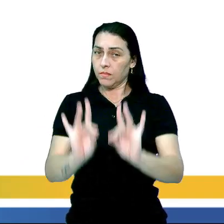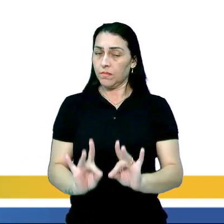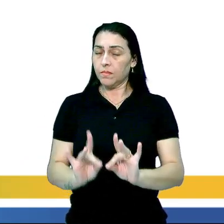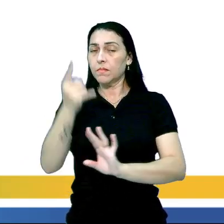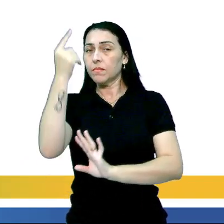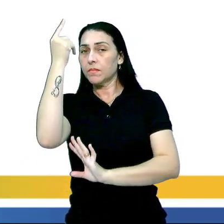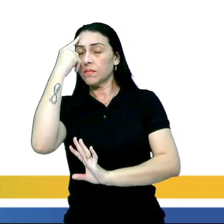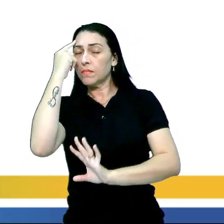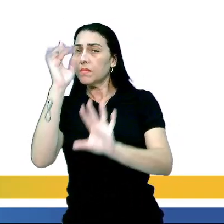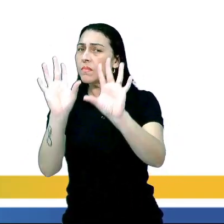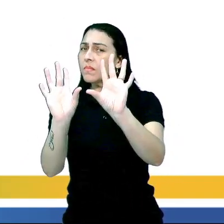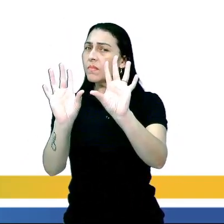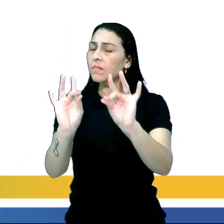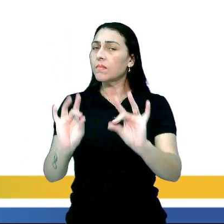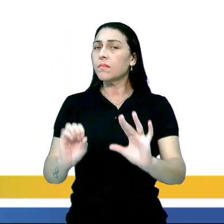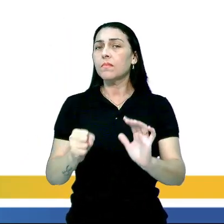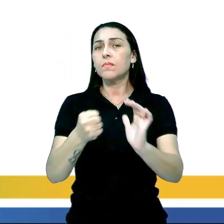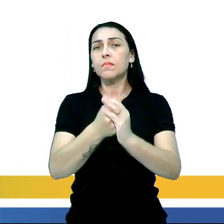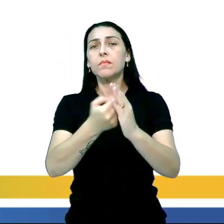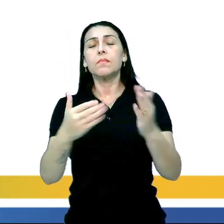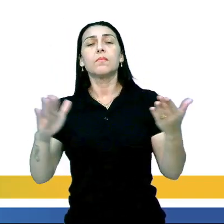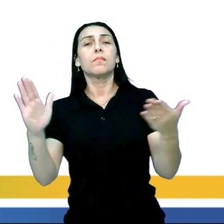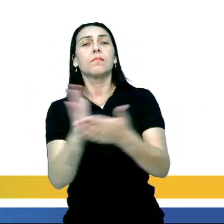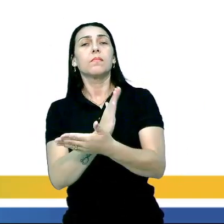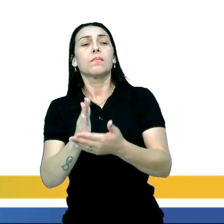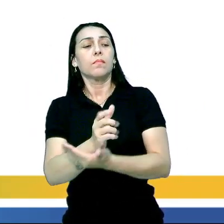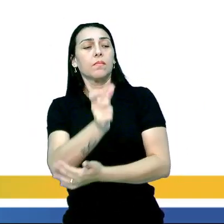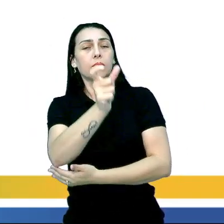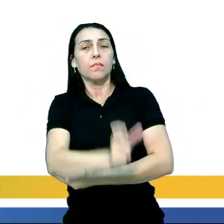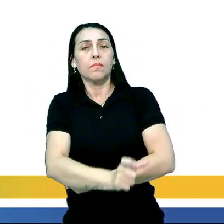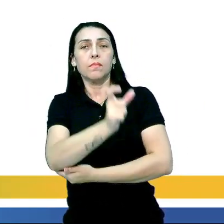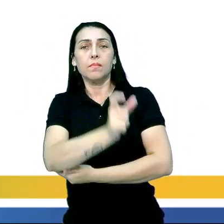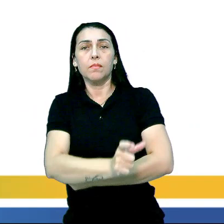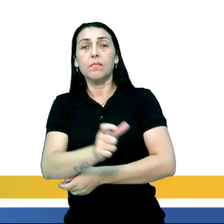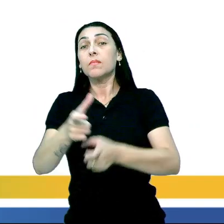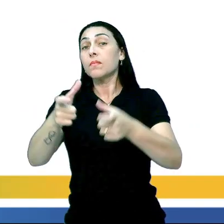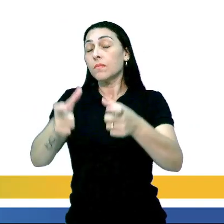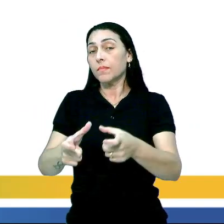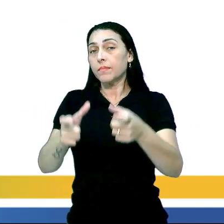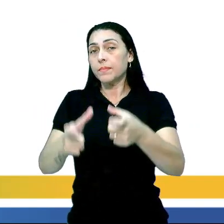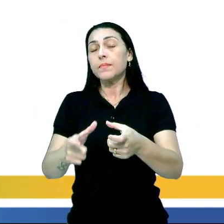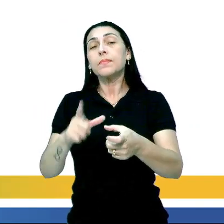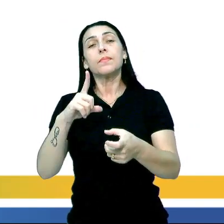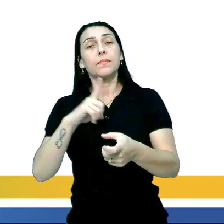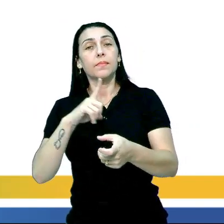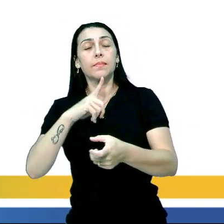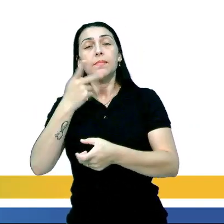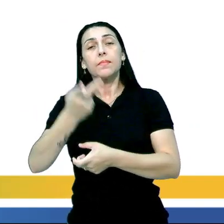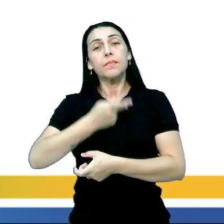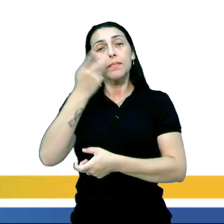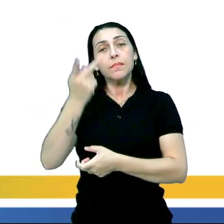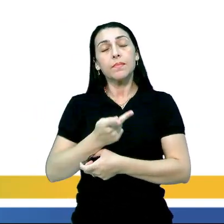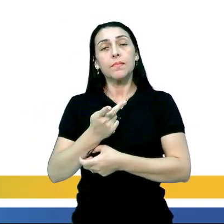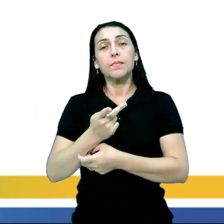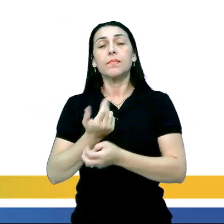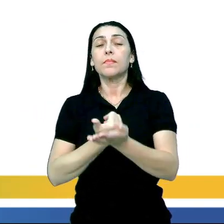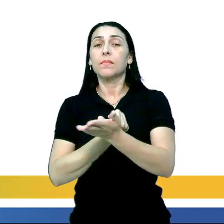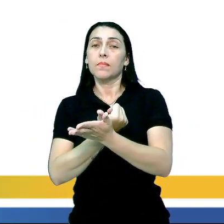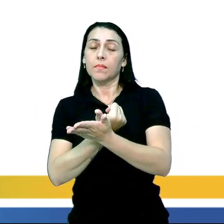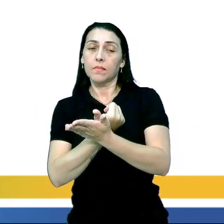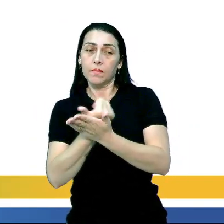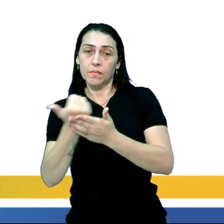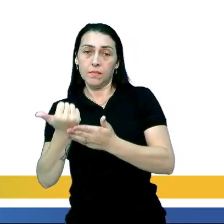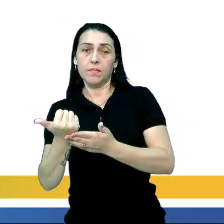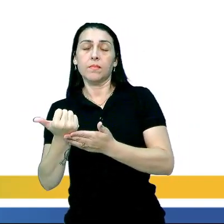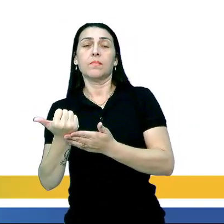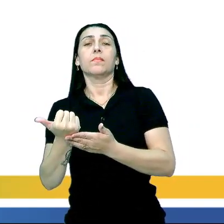em descrição, caracterizar alguém ou alguma coisa ou algum lugar. E aí nós estamos falando de ações